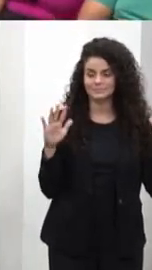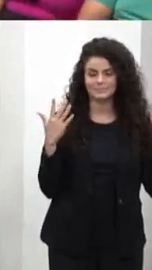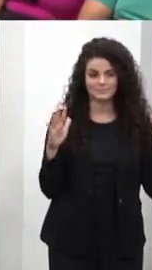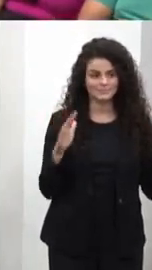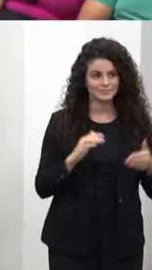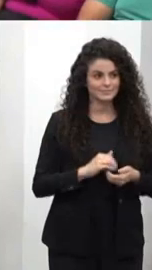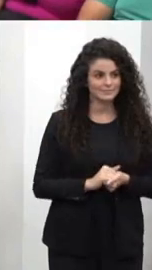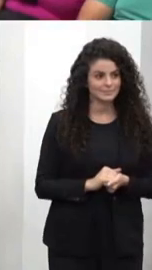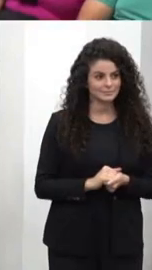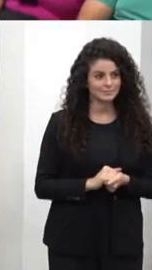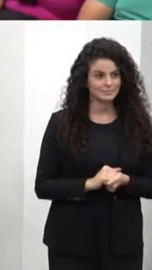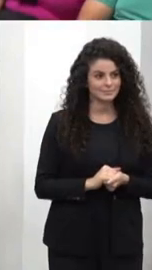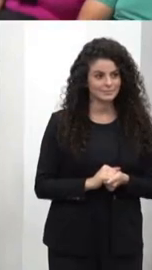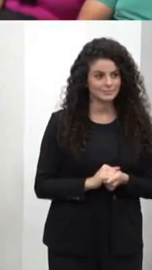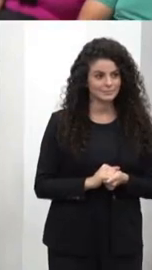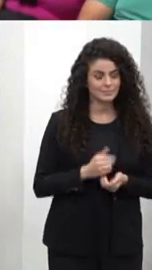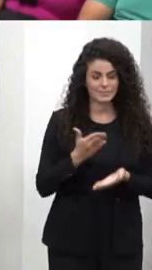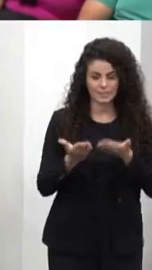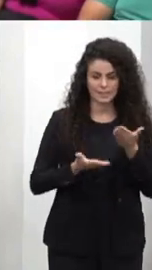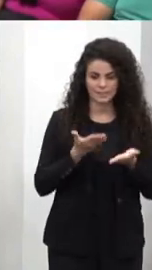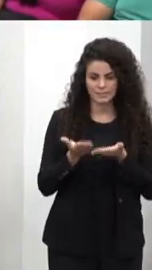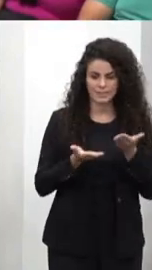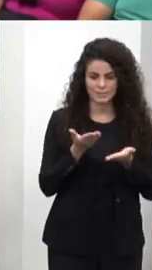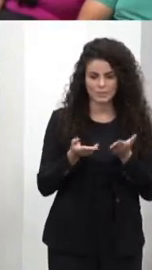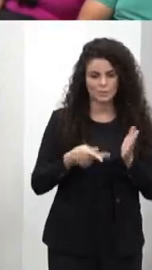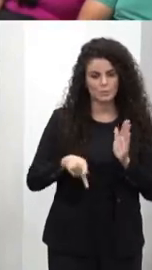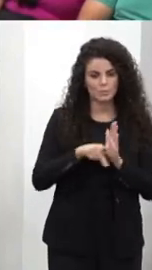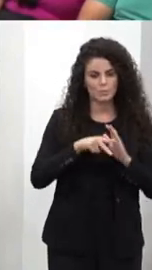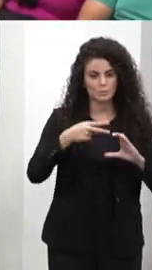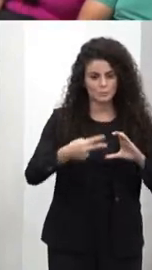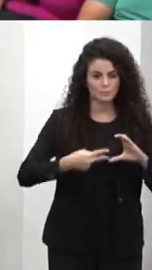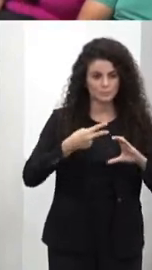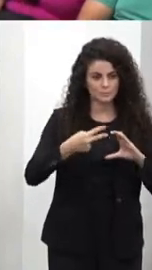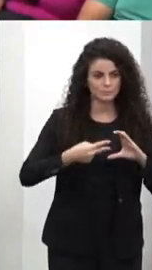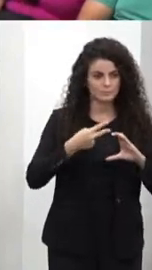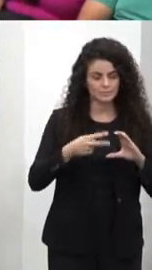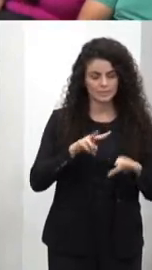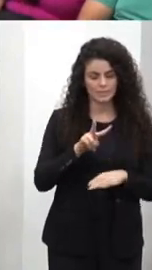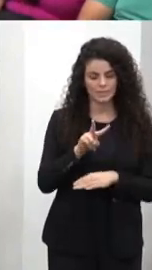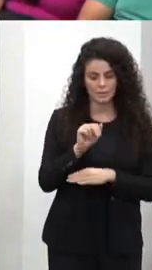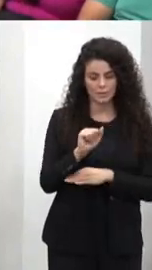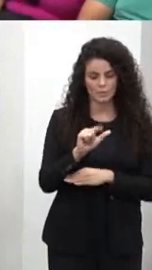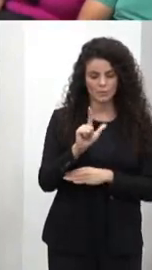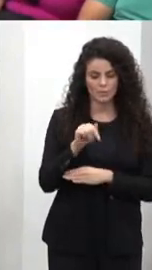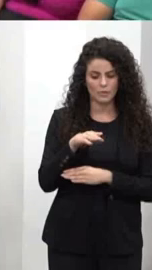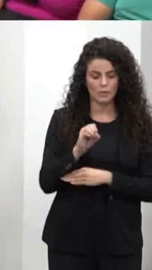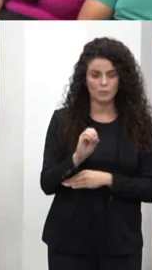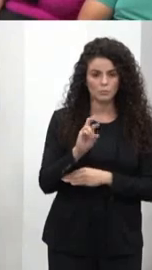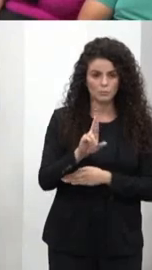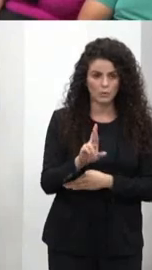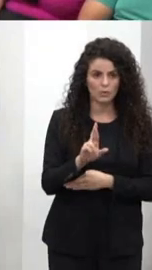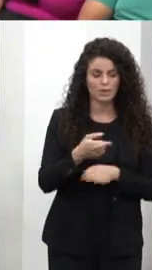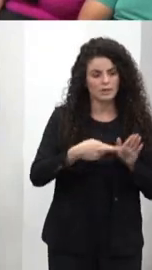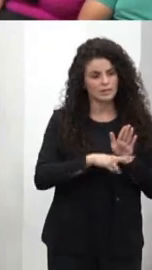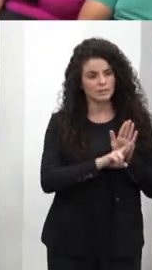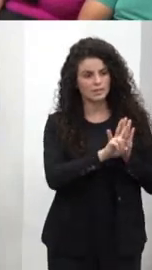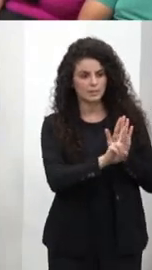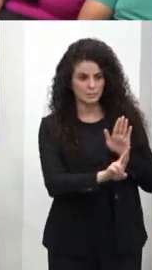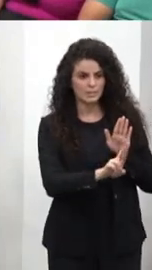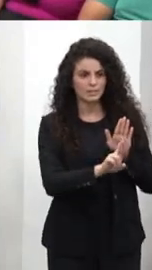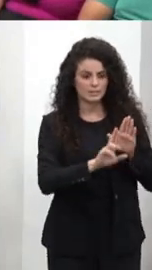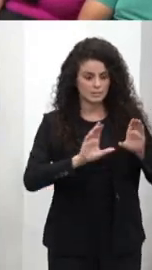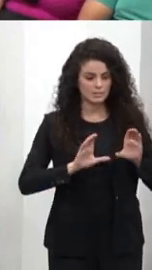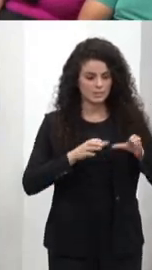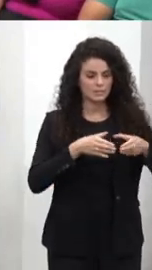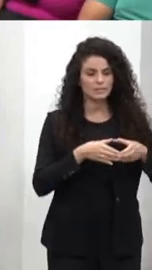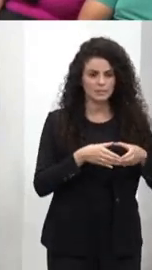senhor assessor parlamentar da Câmara Municipal de Florianópolis Valmor Vieira Neto neste ato representando o gabinete